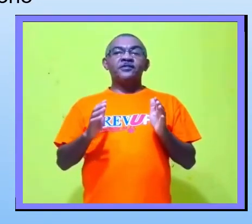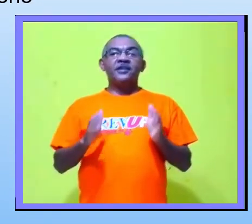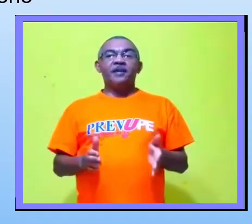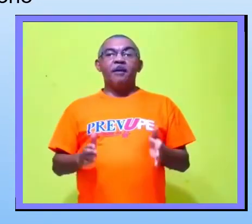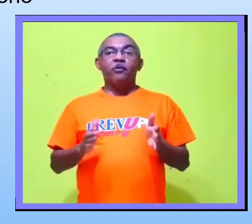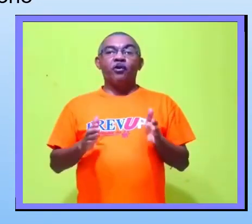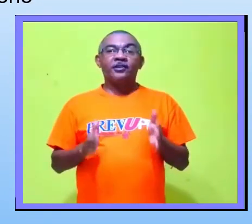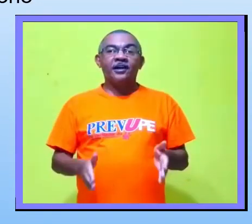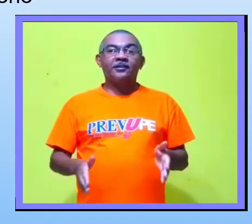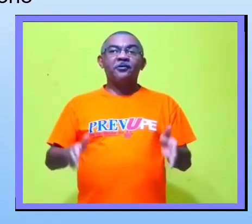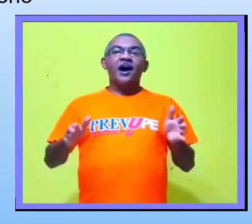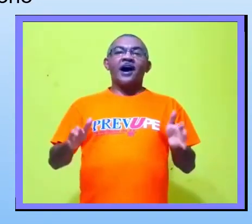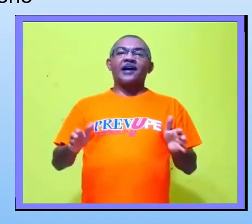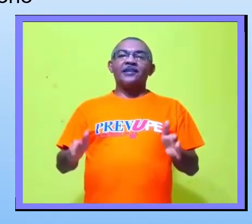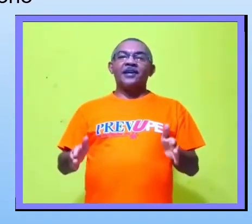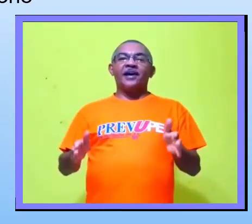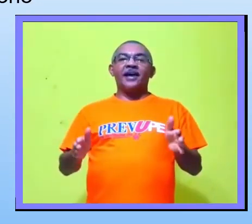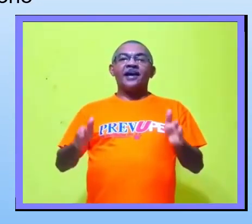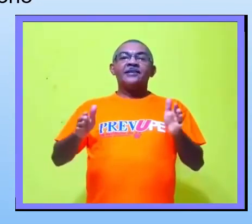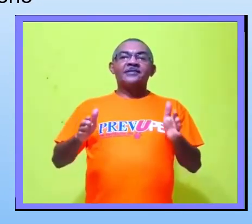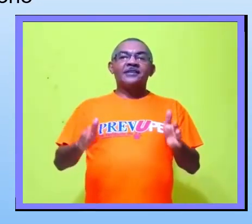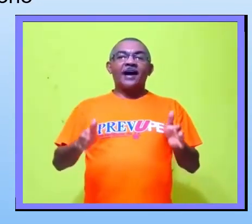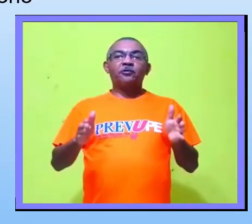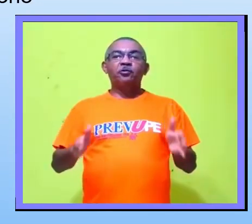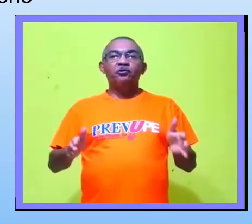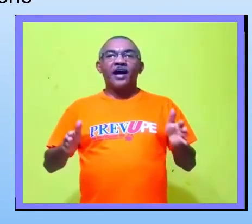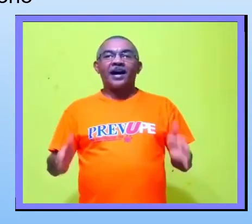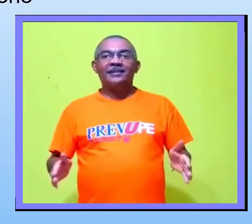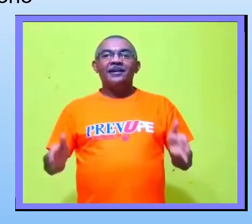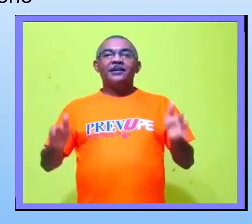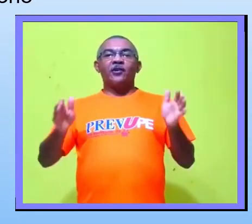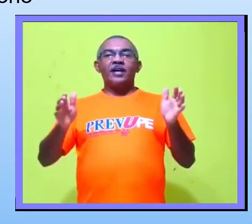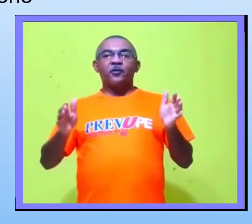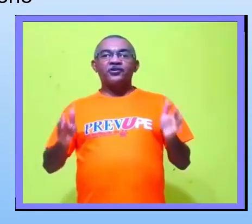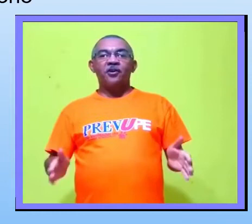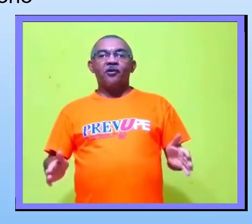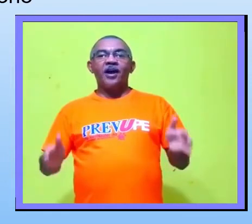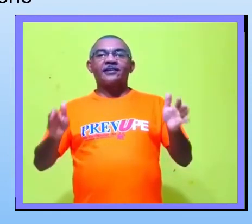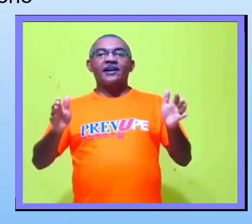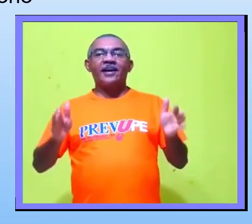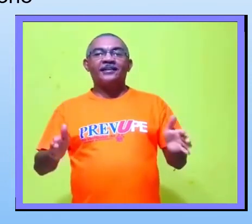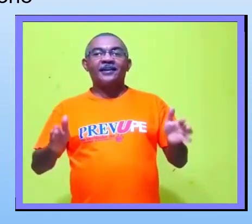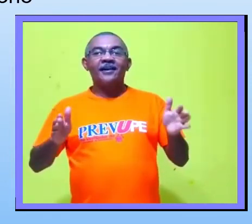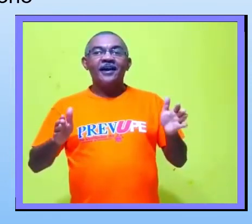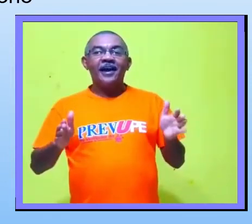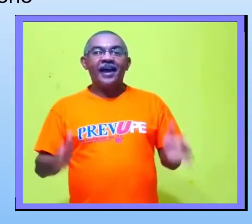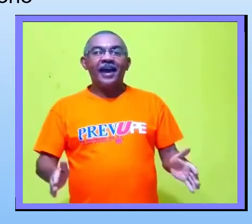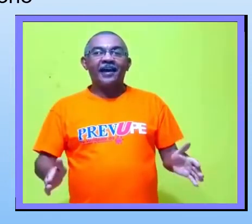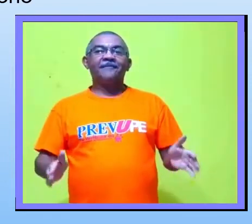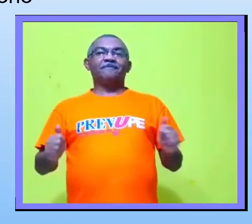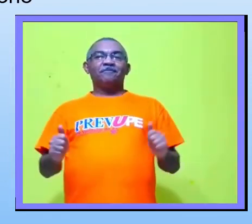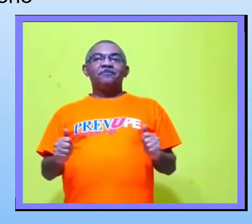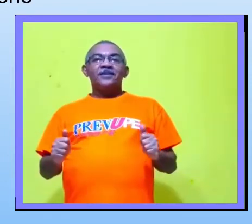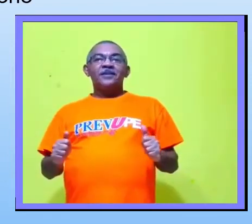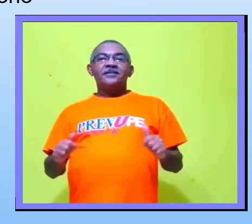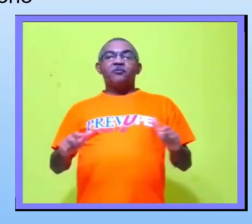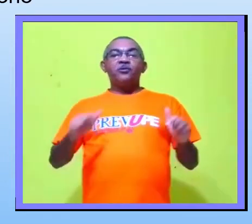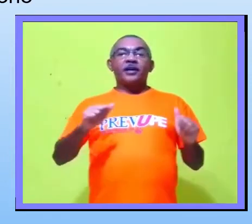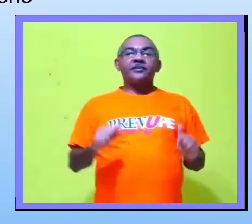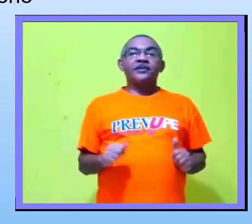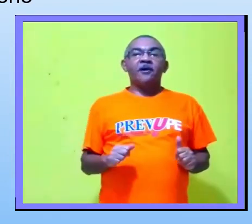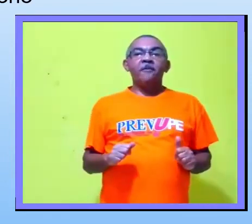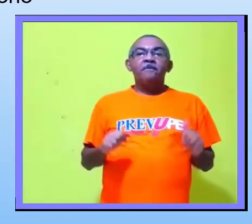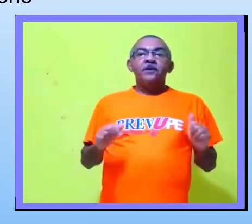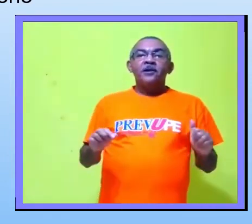tipo sigma. Portanto, a cadeia é saturada. Então, a respostinha correta, letra E.